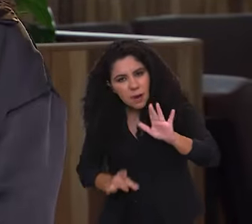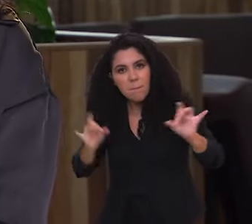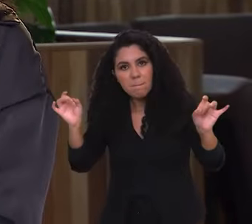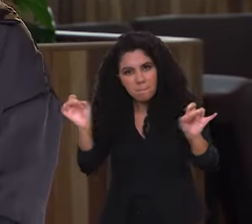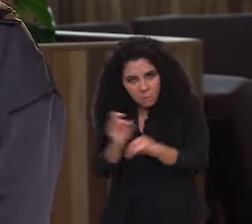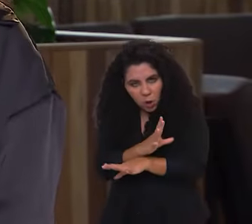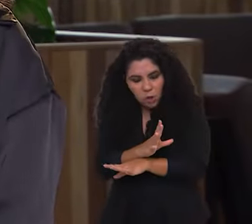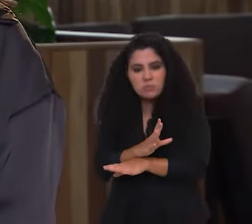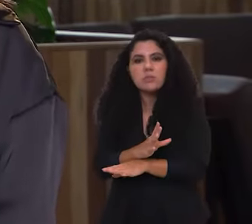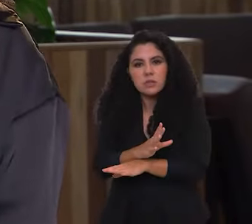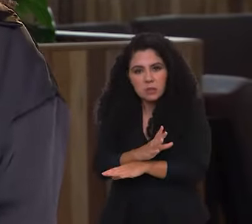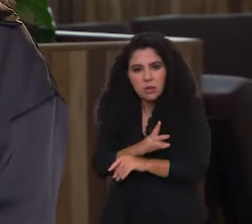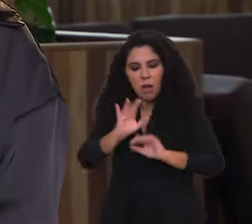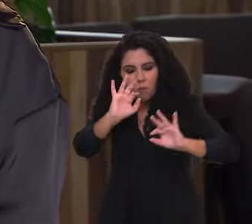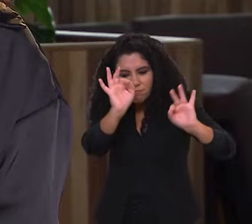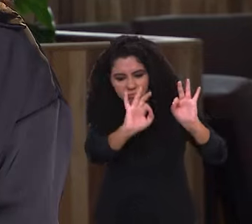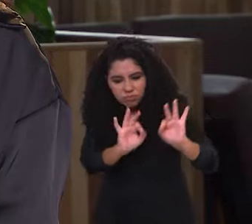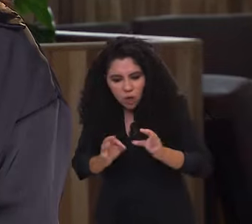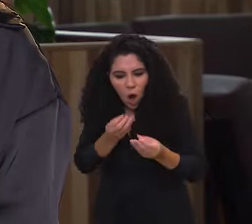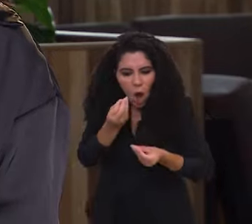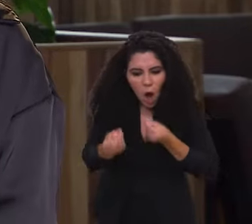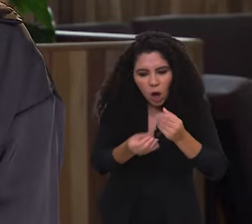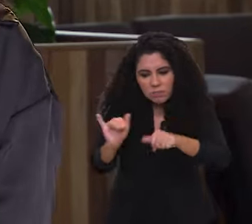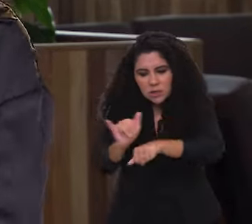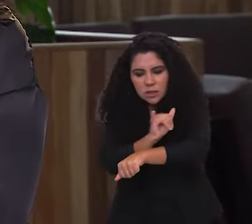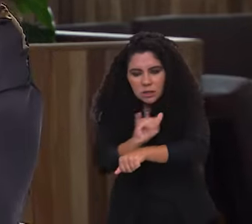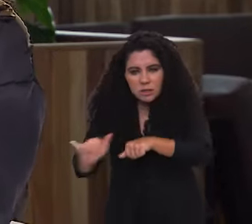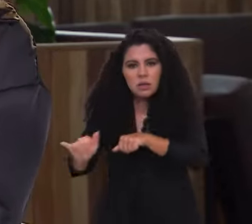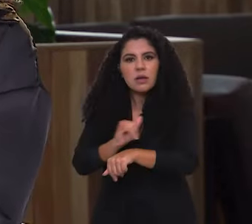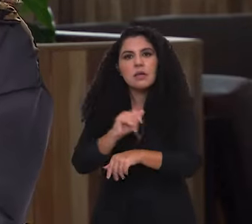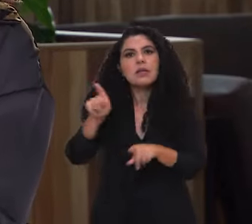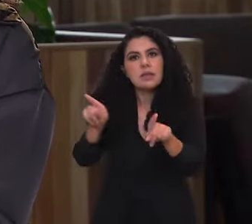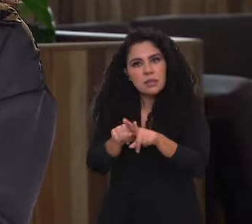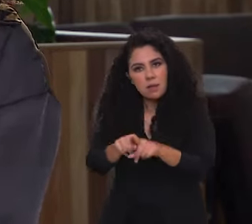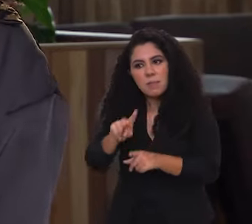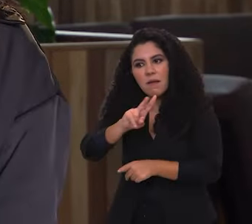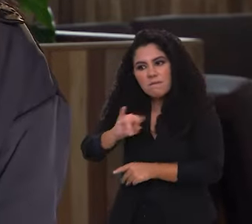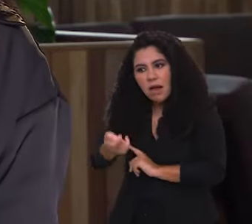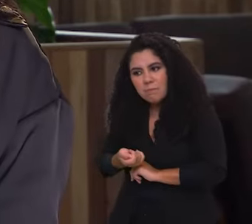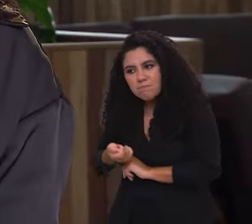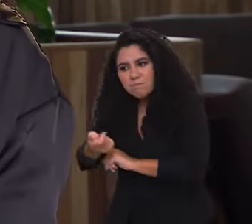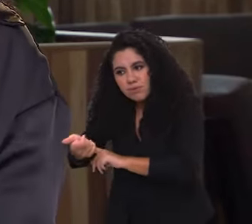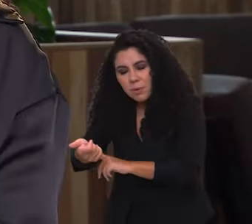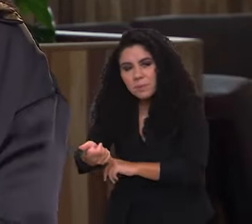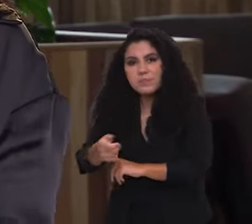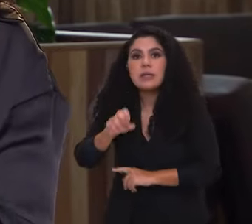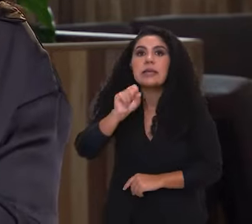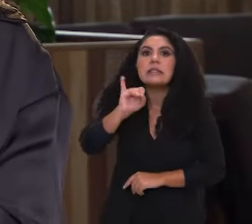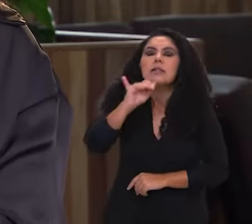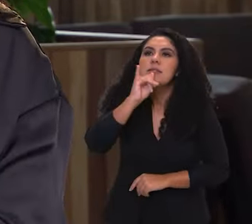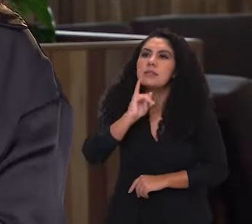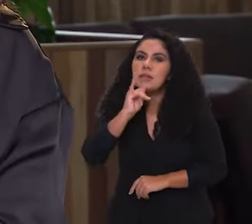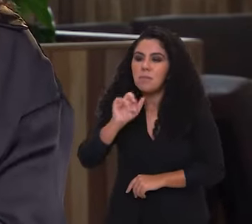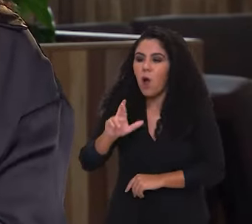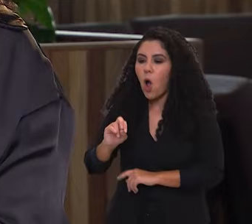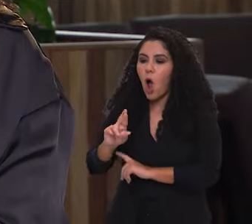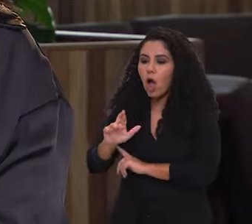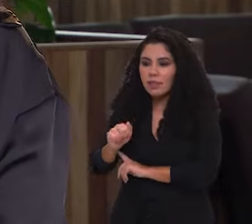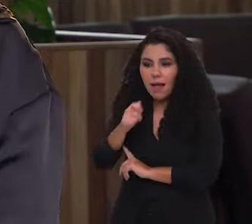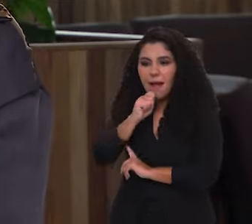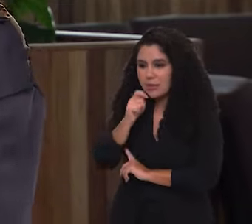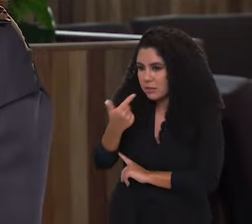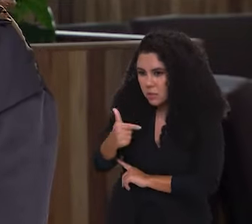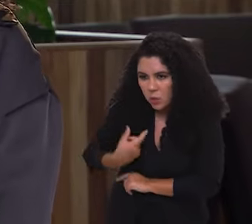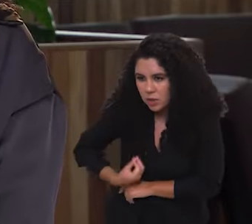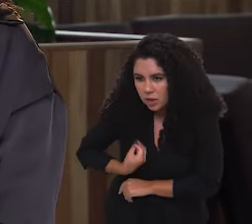insere, se integra a toda essa estratégia que também irá beneficiá-lo diretamente. Se uma rota ou um setor produtivo ainda não